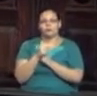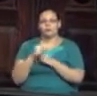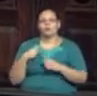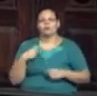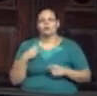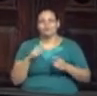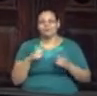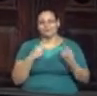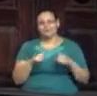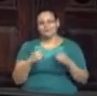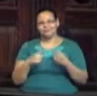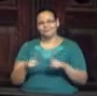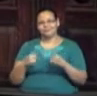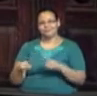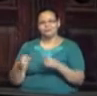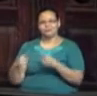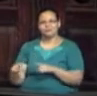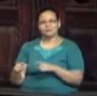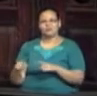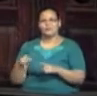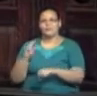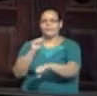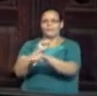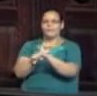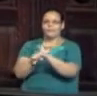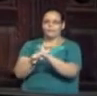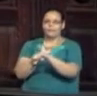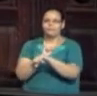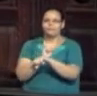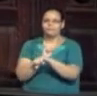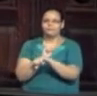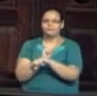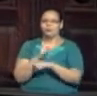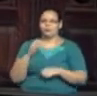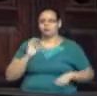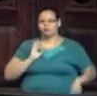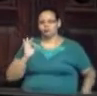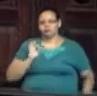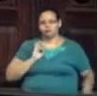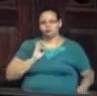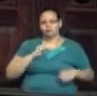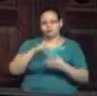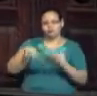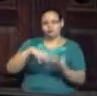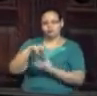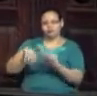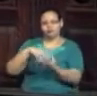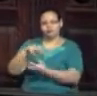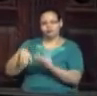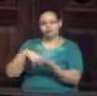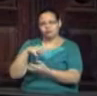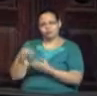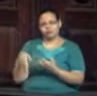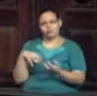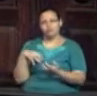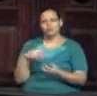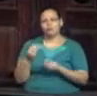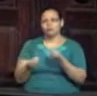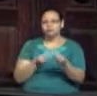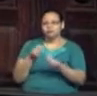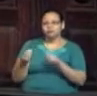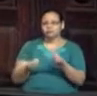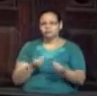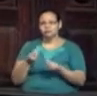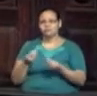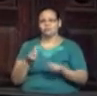uma ameaça de paralisação da Polícia Militar no movimento, a exemplo